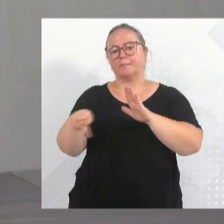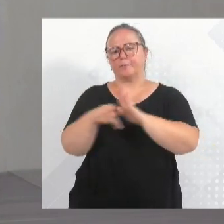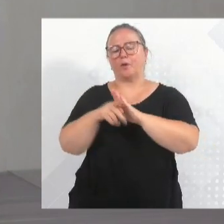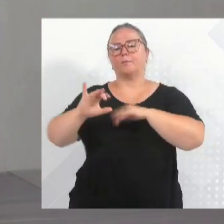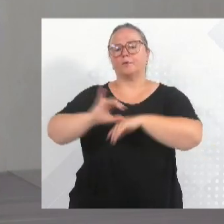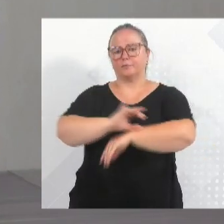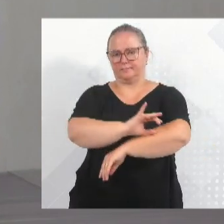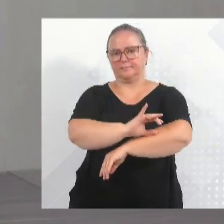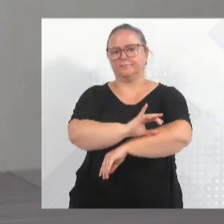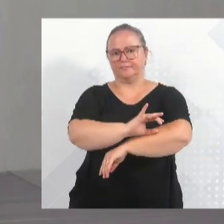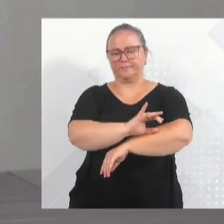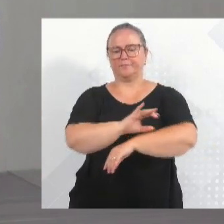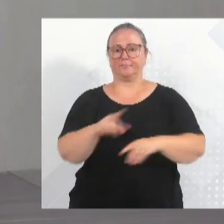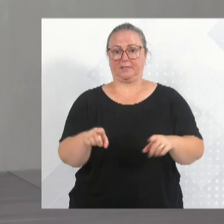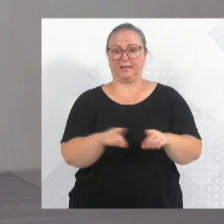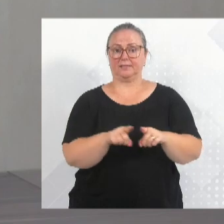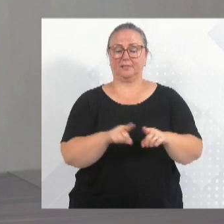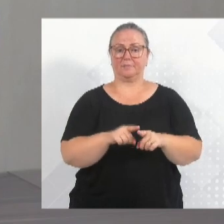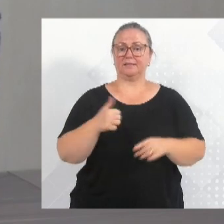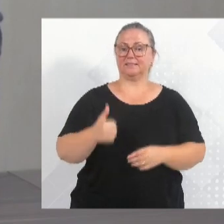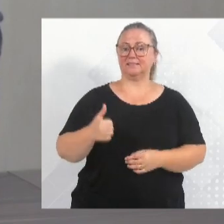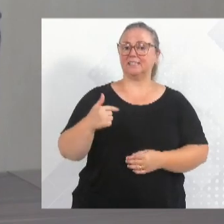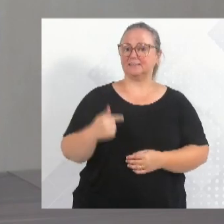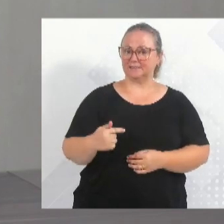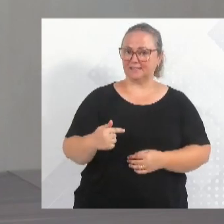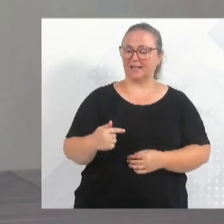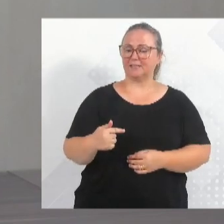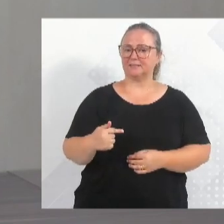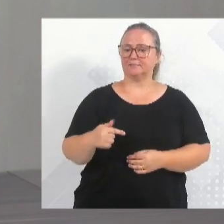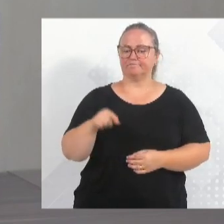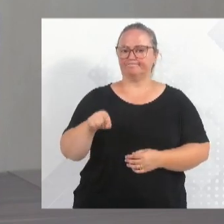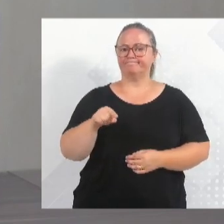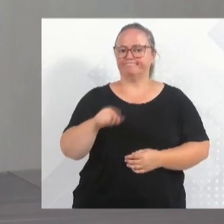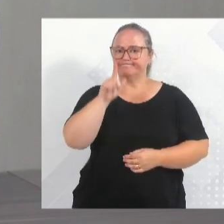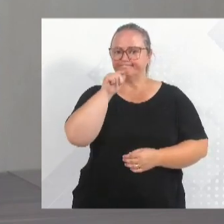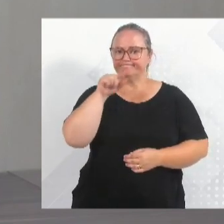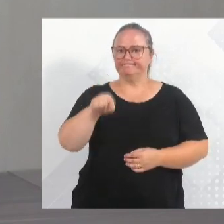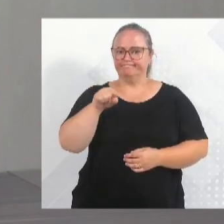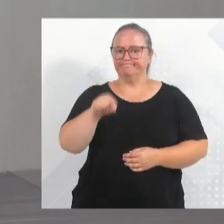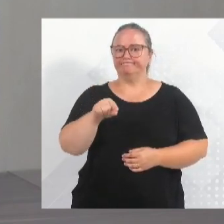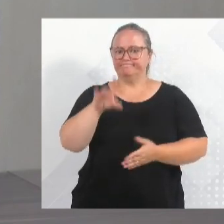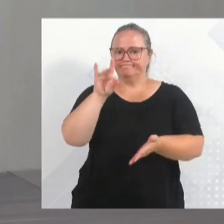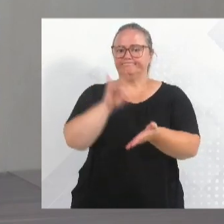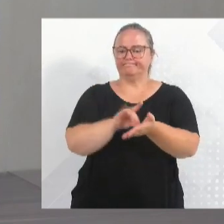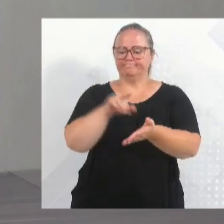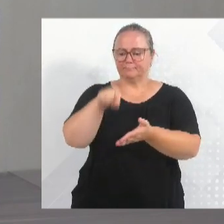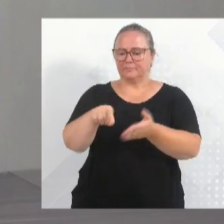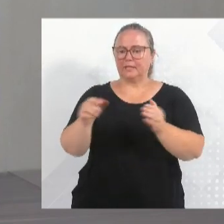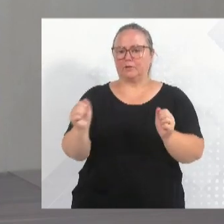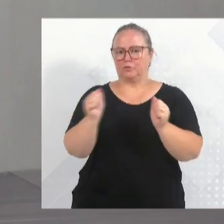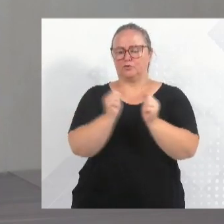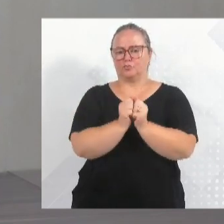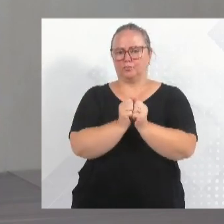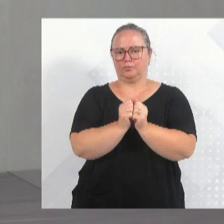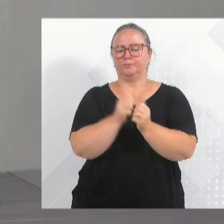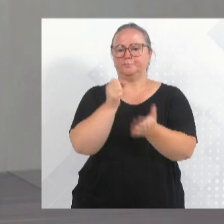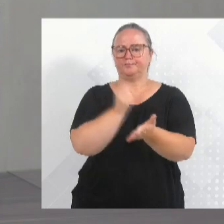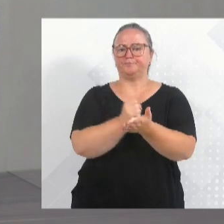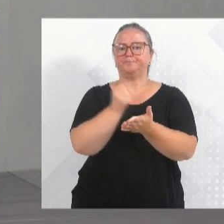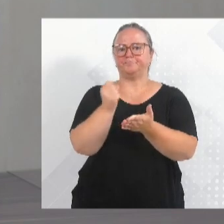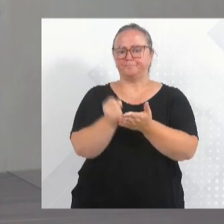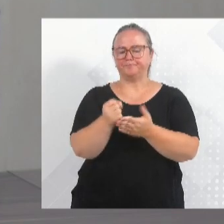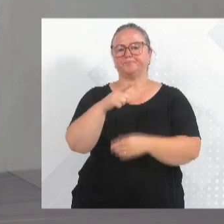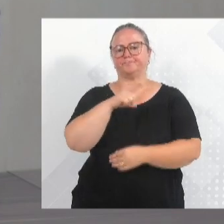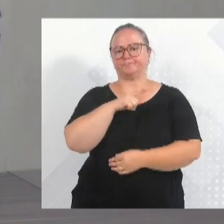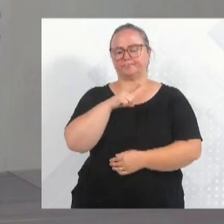E mais 17 quilômetros de rede, que essa rede que nós estamos instalando faz parte, nós estamos contratando, primeiro nós estamos